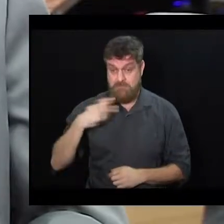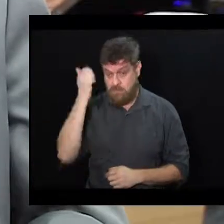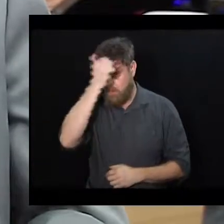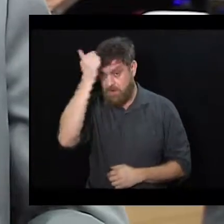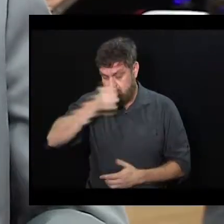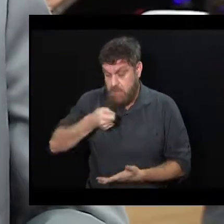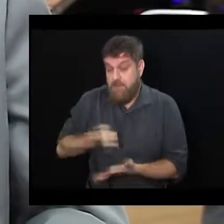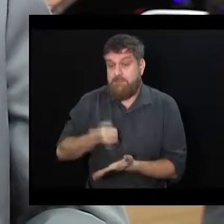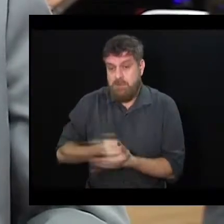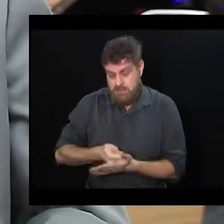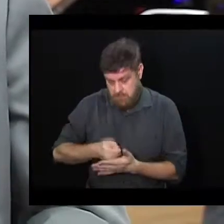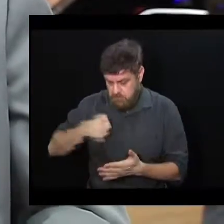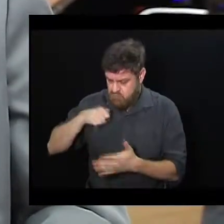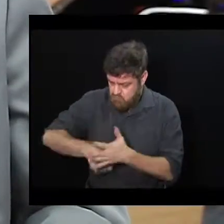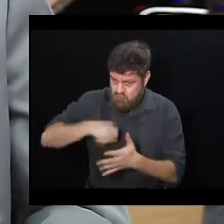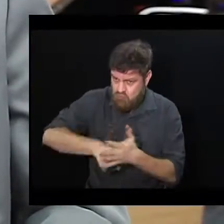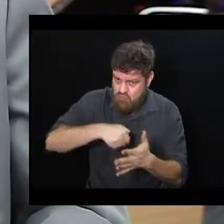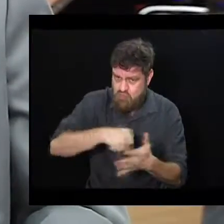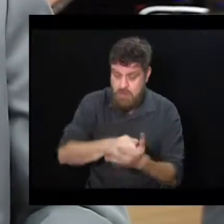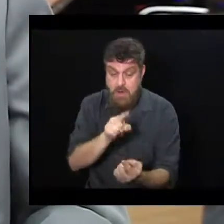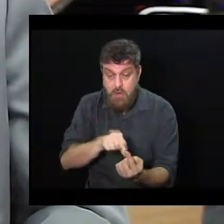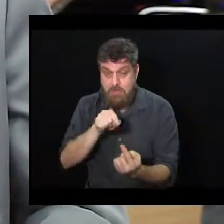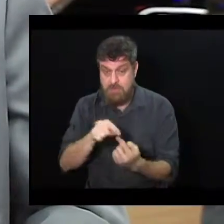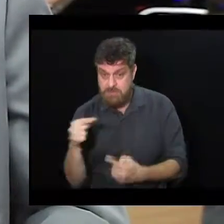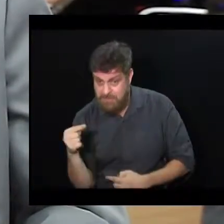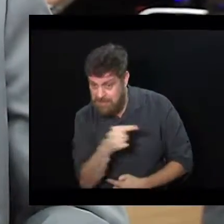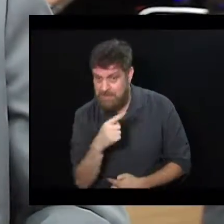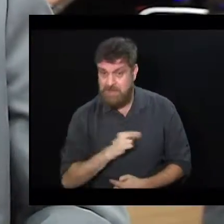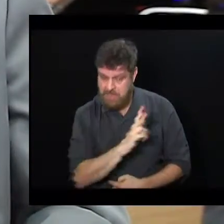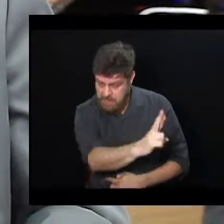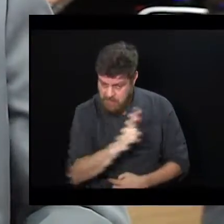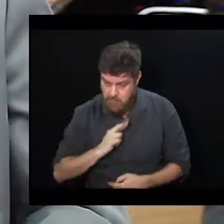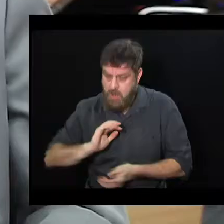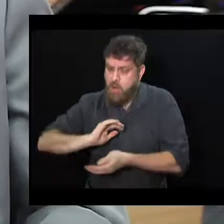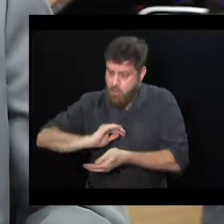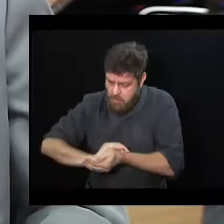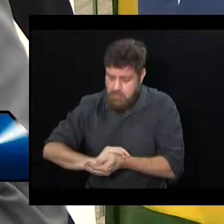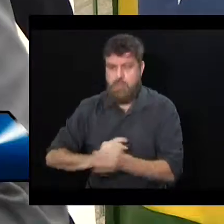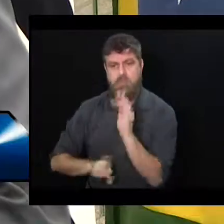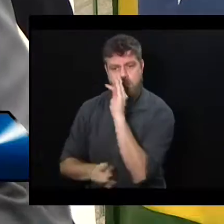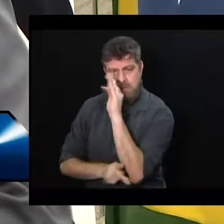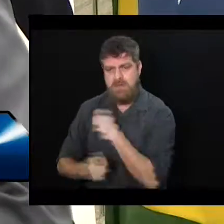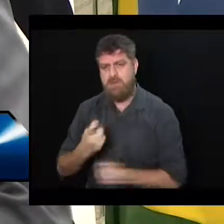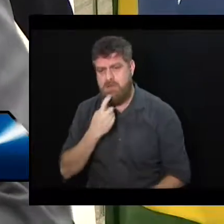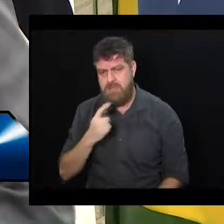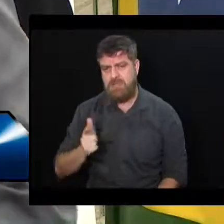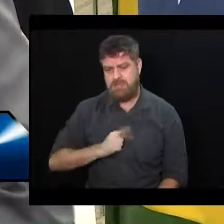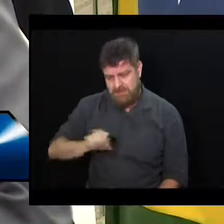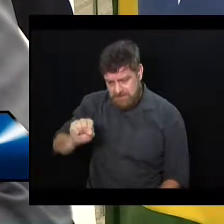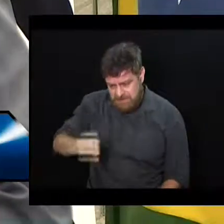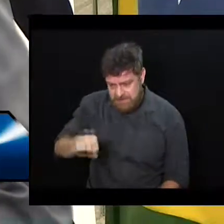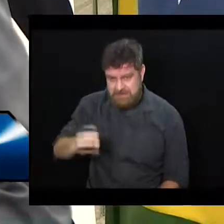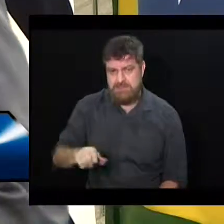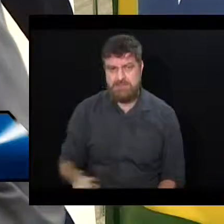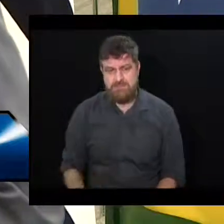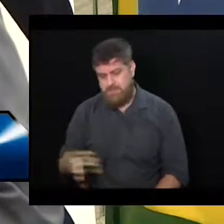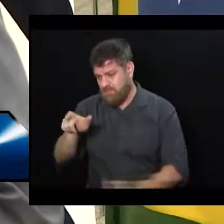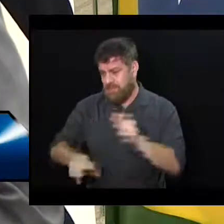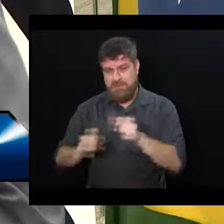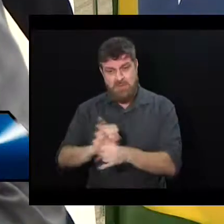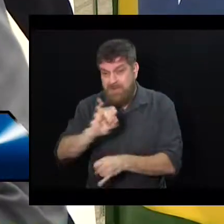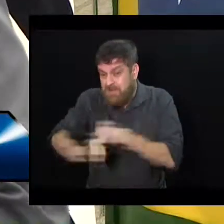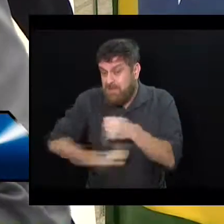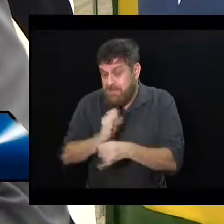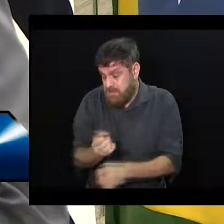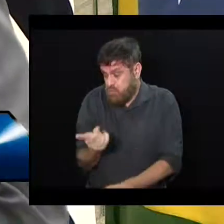afirma que continuará lutando para que o órgão atenda no Poupa Tempo Campinas. Muita gente não tem esse acesso à